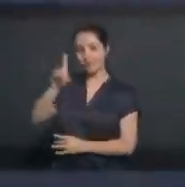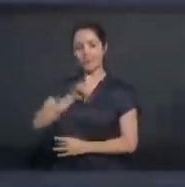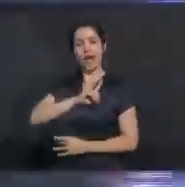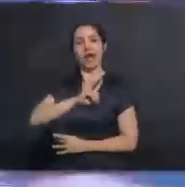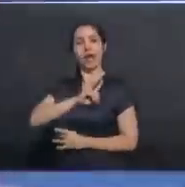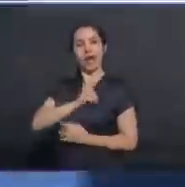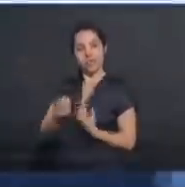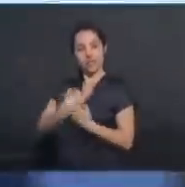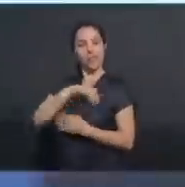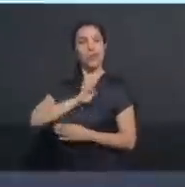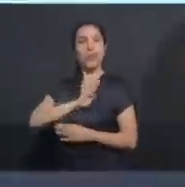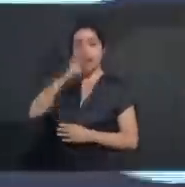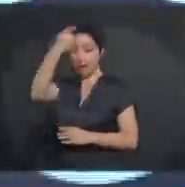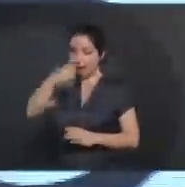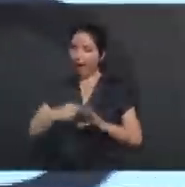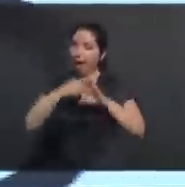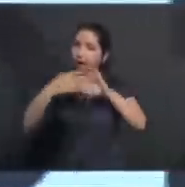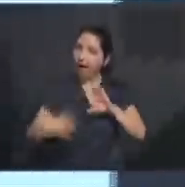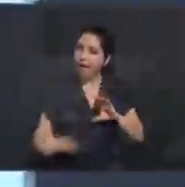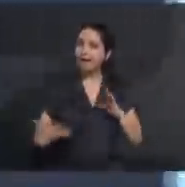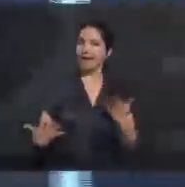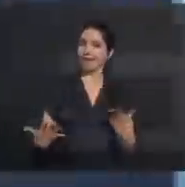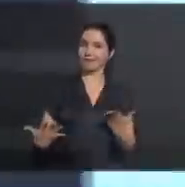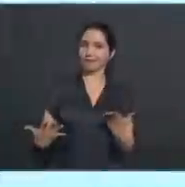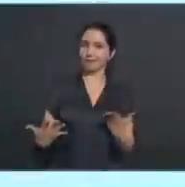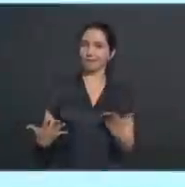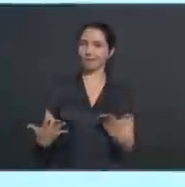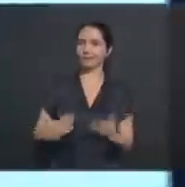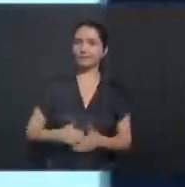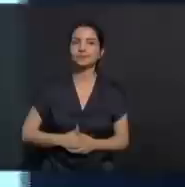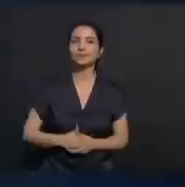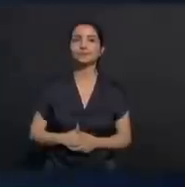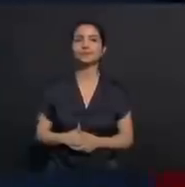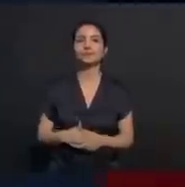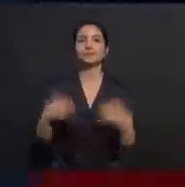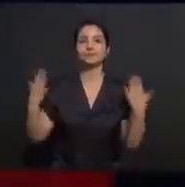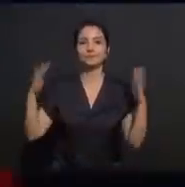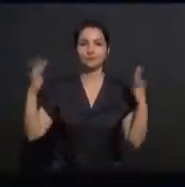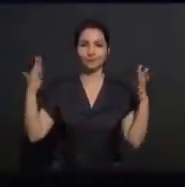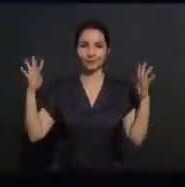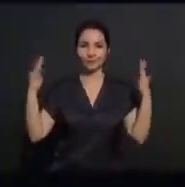Ganhar alguma coisa por ser fiel é uma consequência.